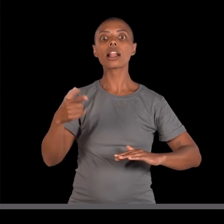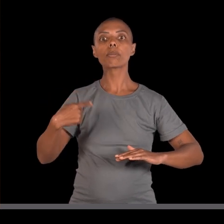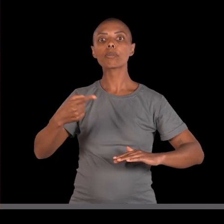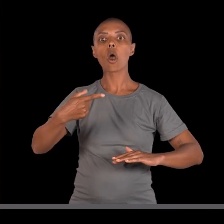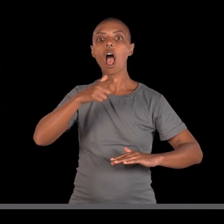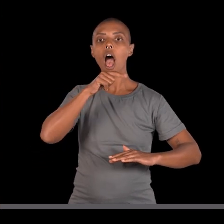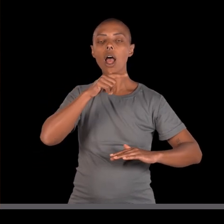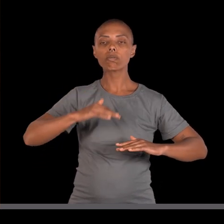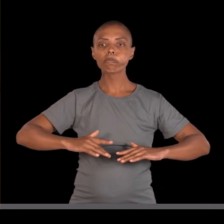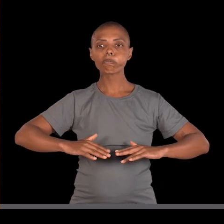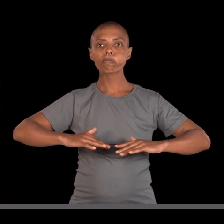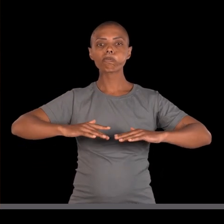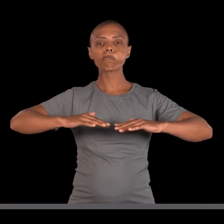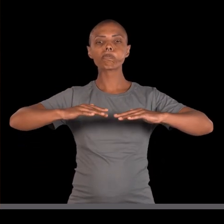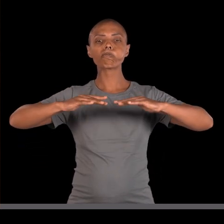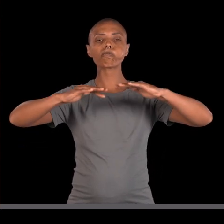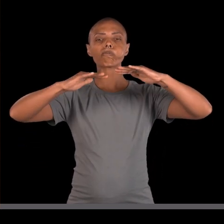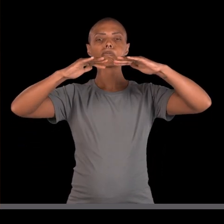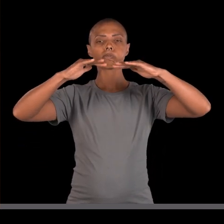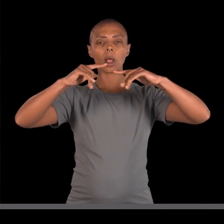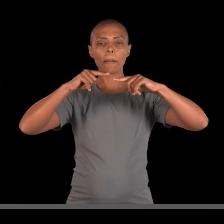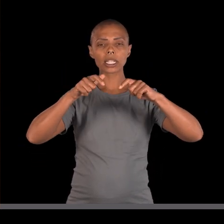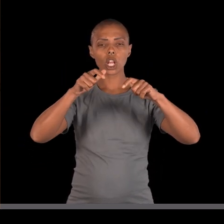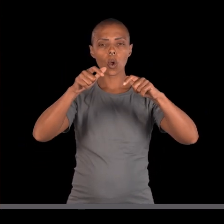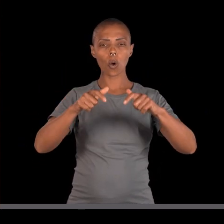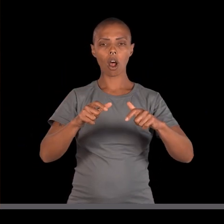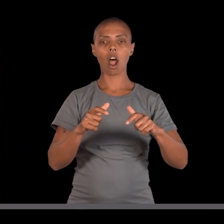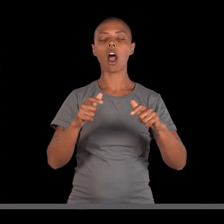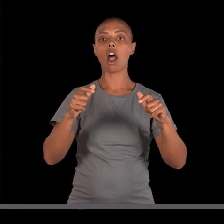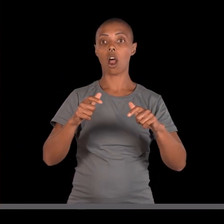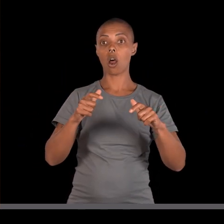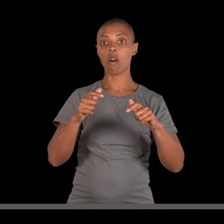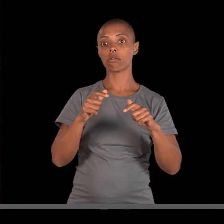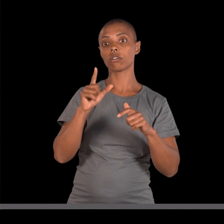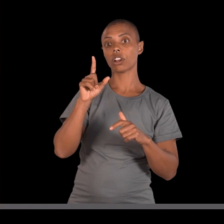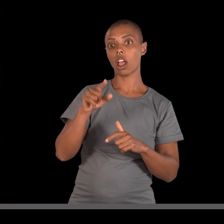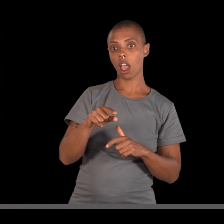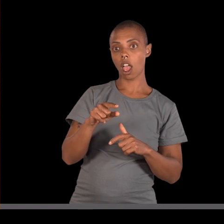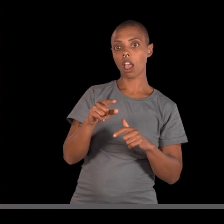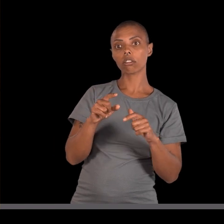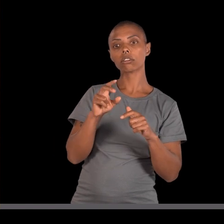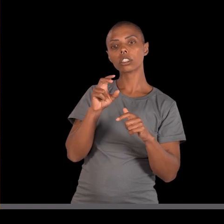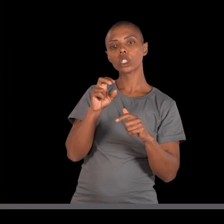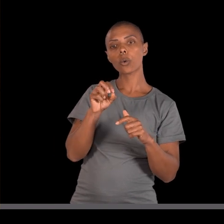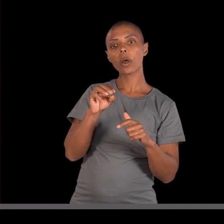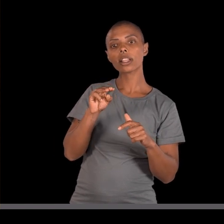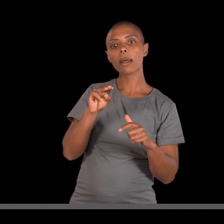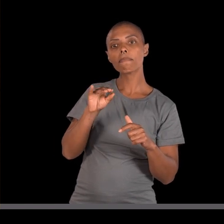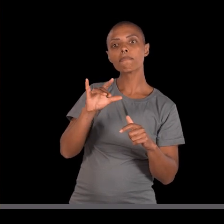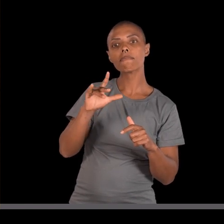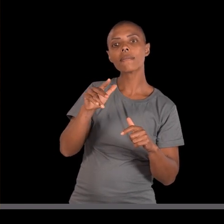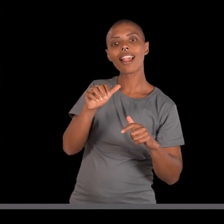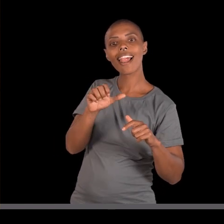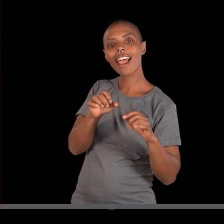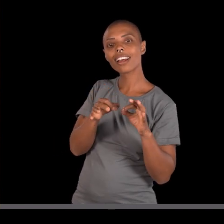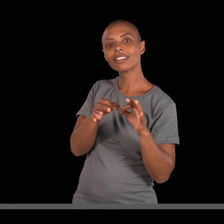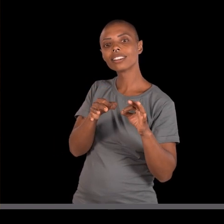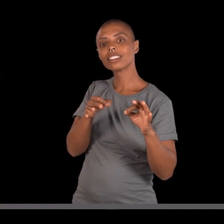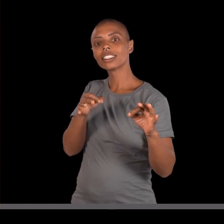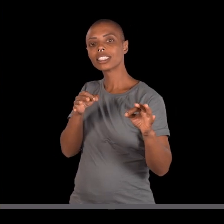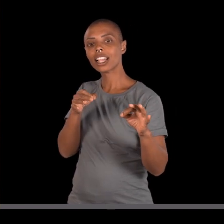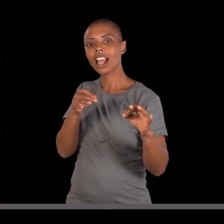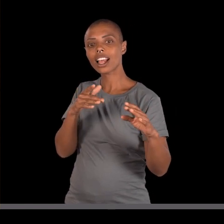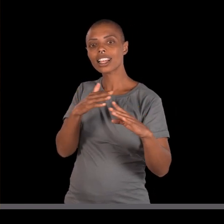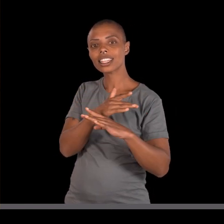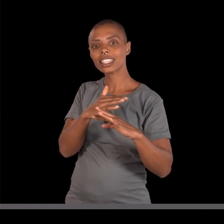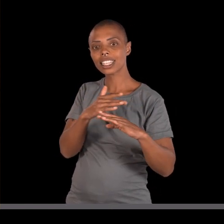dias. Localizado no atol dos Recifes Lighthouse, a cerca de 50 milhas a leste da cidade de Belize, o